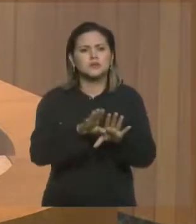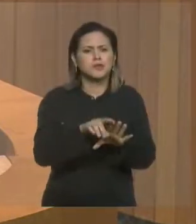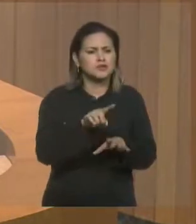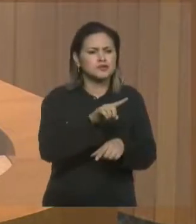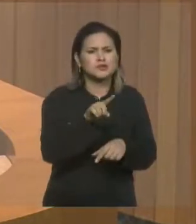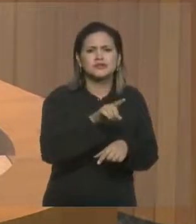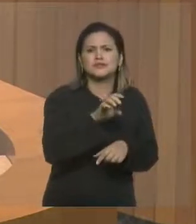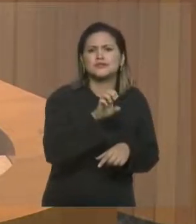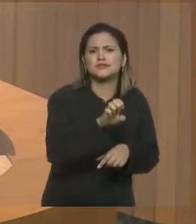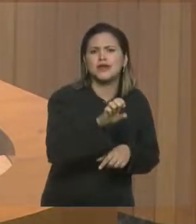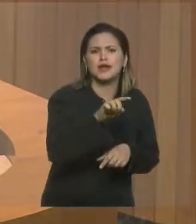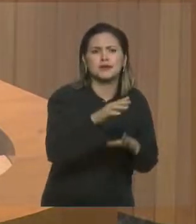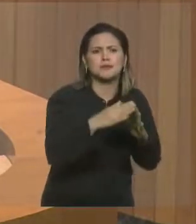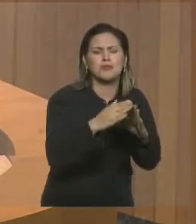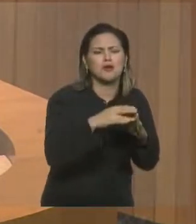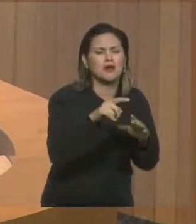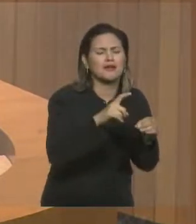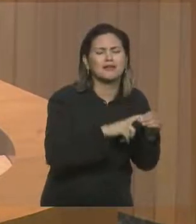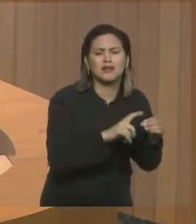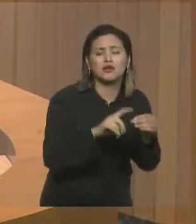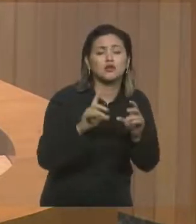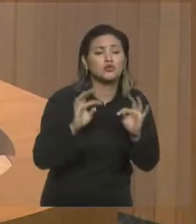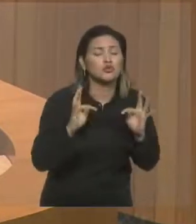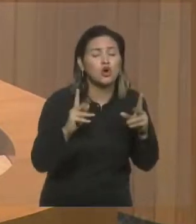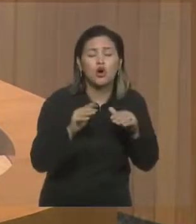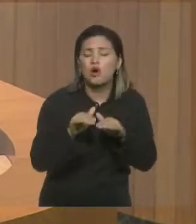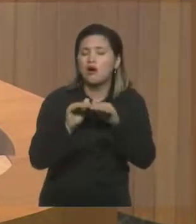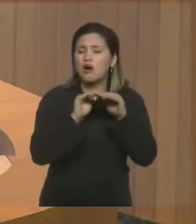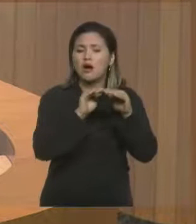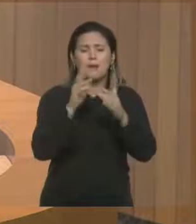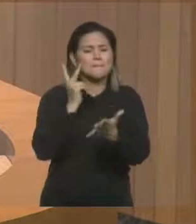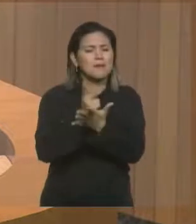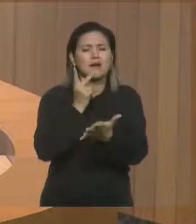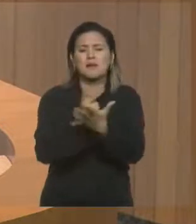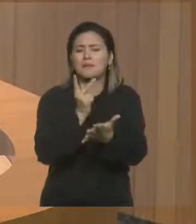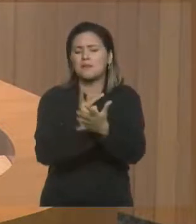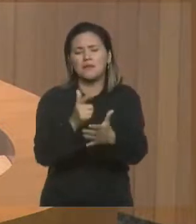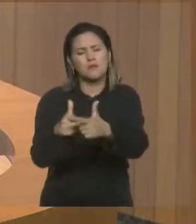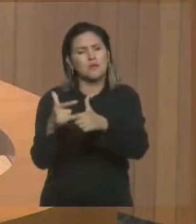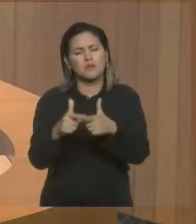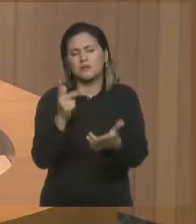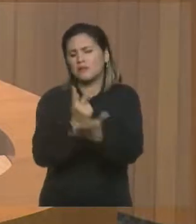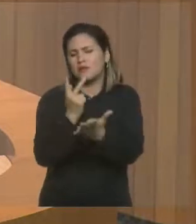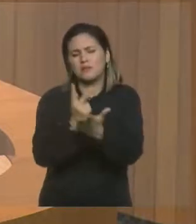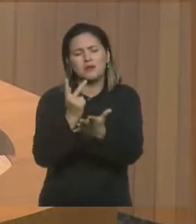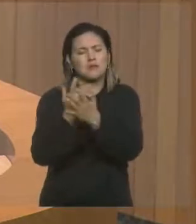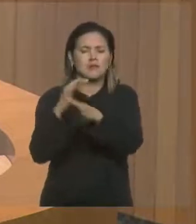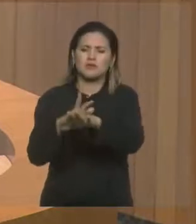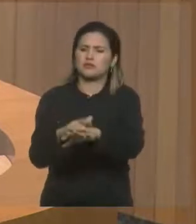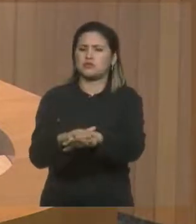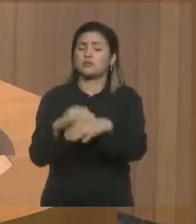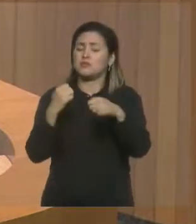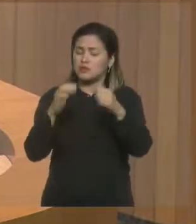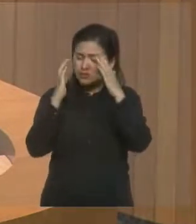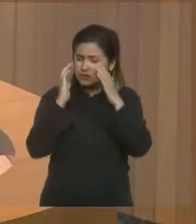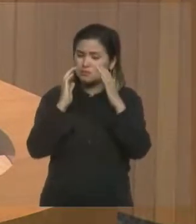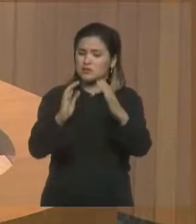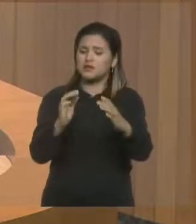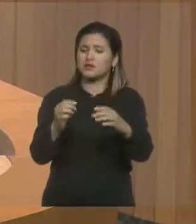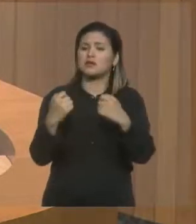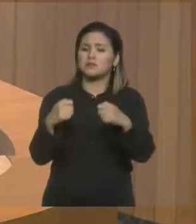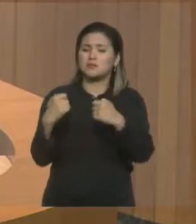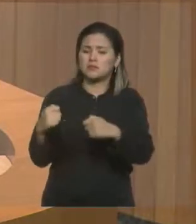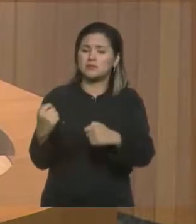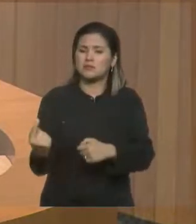iguais nesse momento, não tem diferenciação. Então, é importante que seja respeitada essa necessidade de